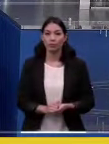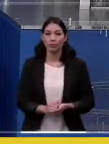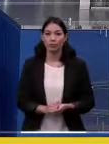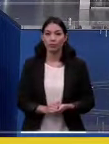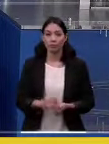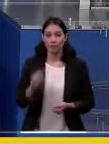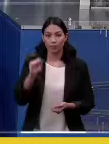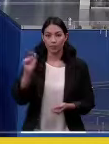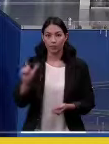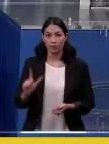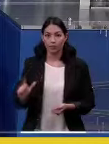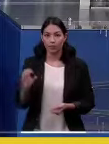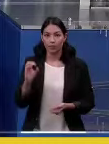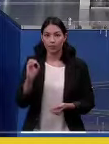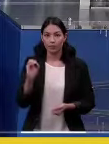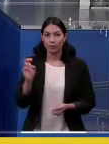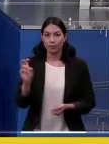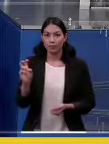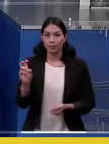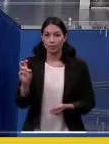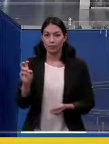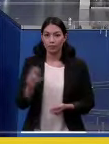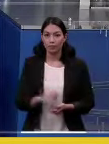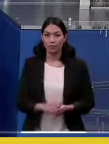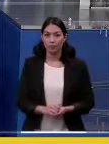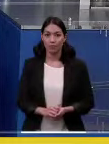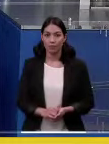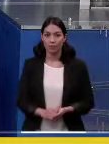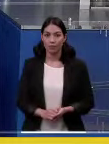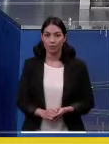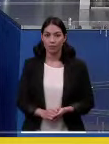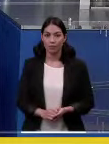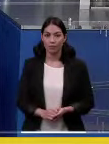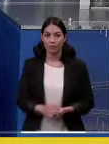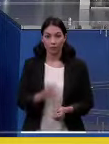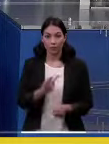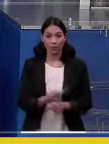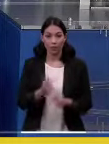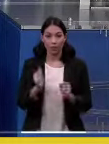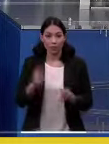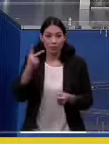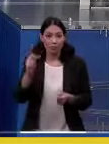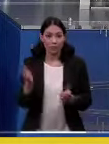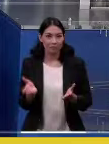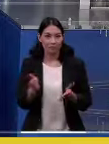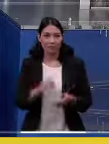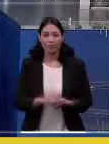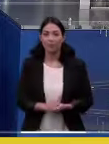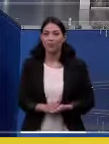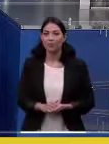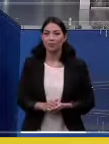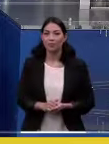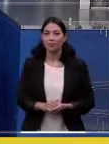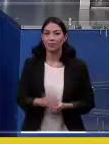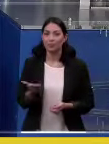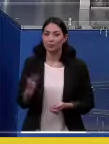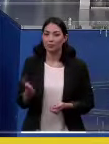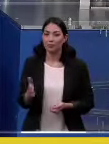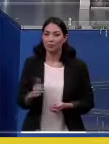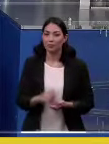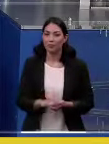Bola azul, número 05. Azul, 05. Este prêmio pode sair para você hoje, hein? O prêmio estimado hoje no